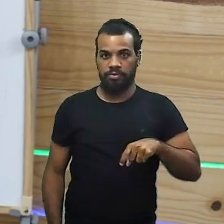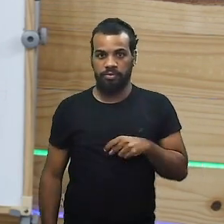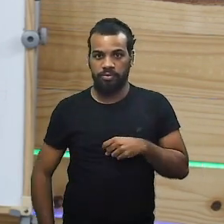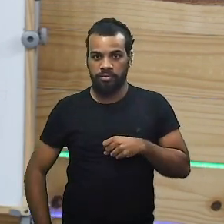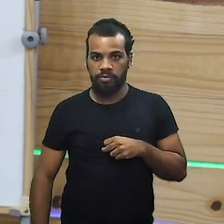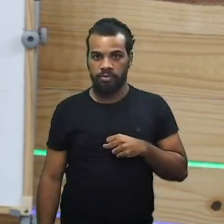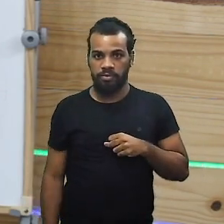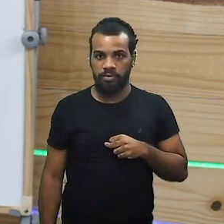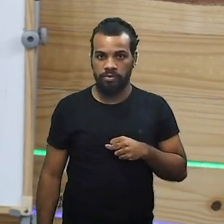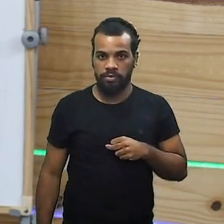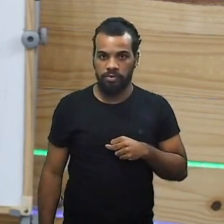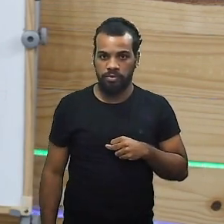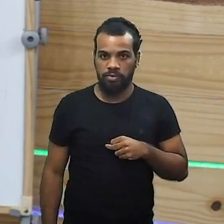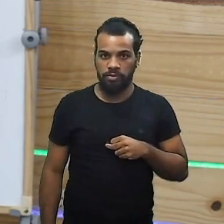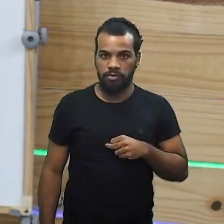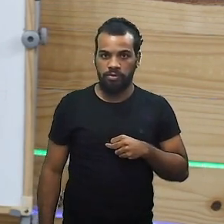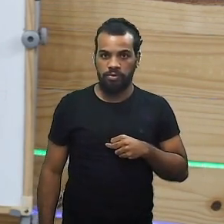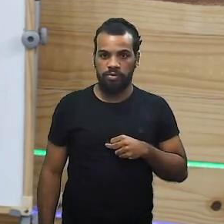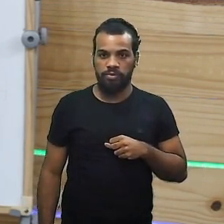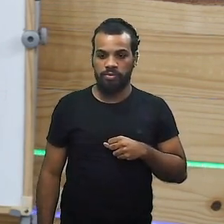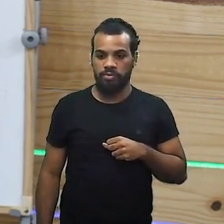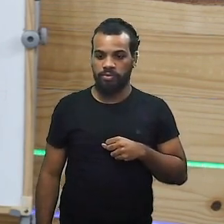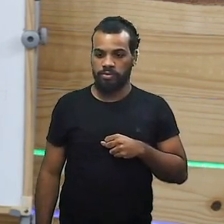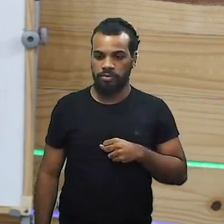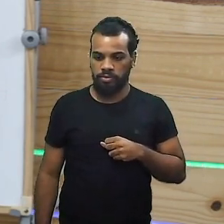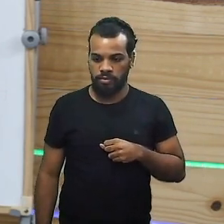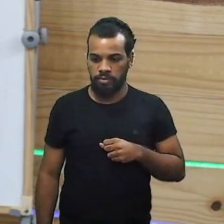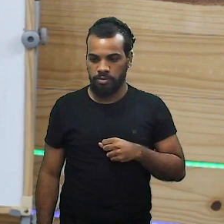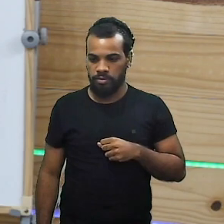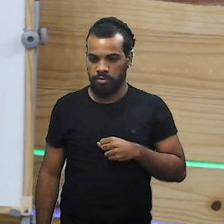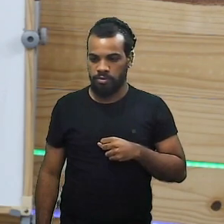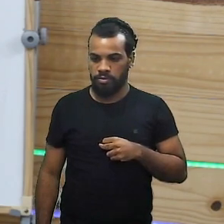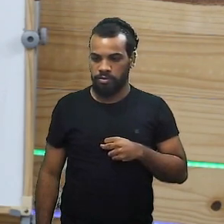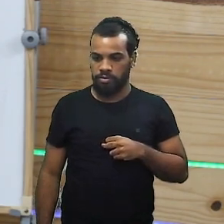menos 8 ao quadrado, sinal de